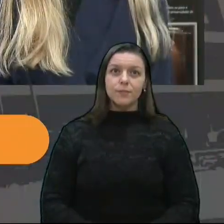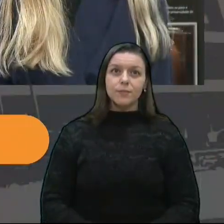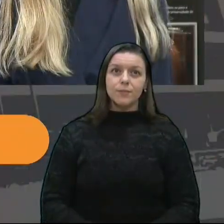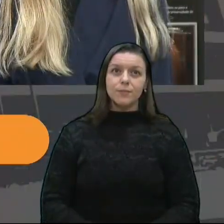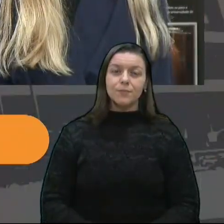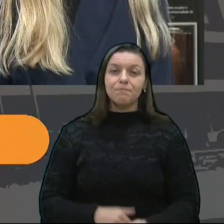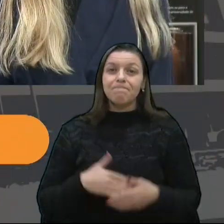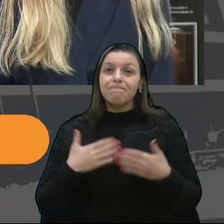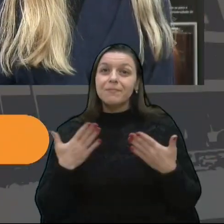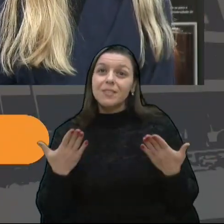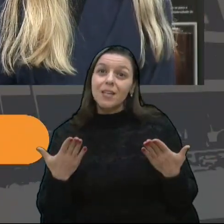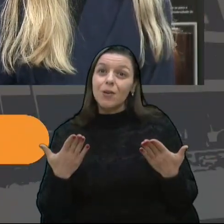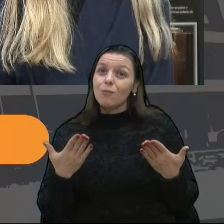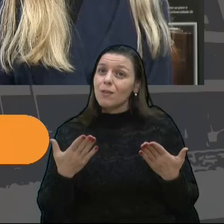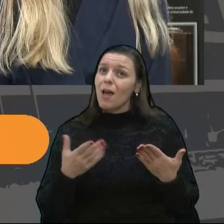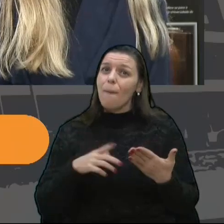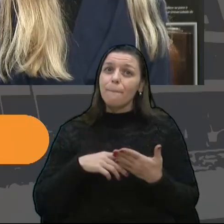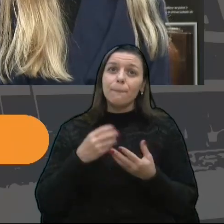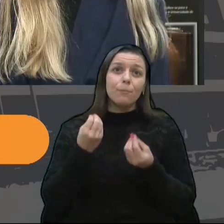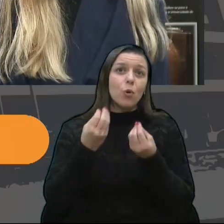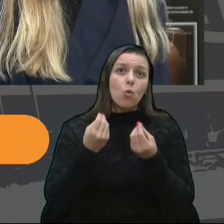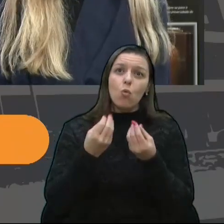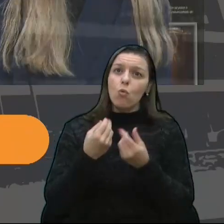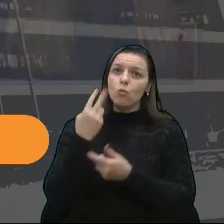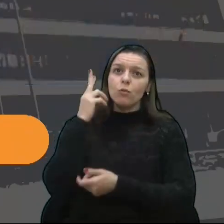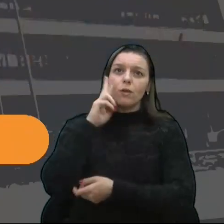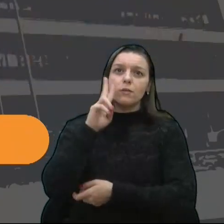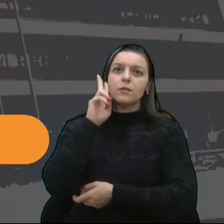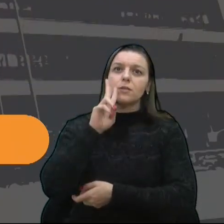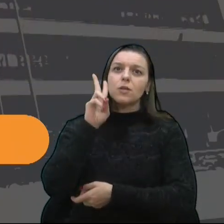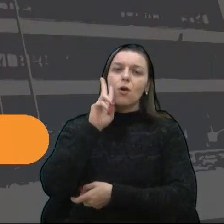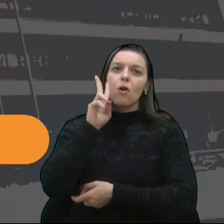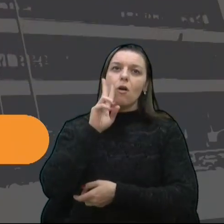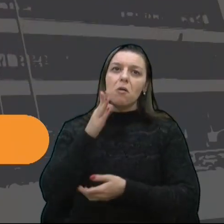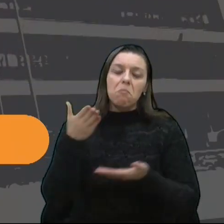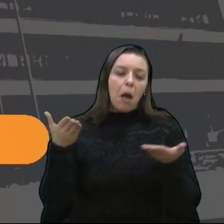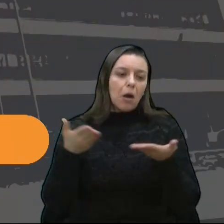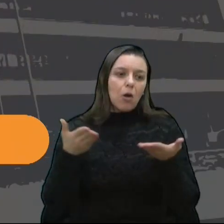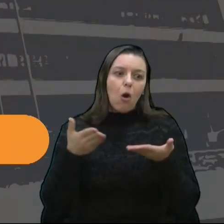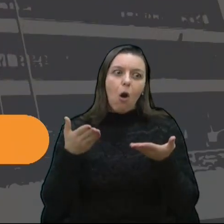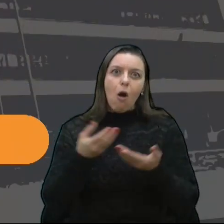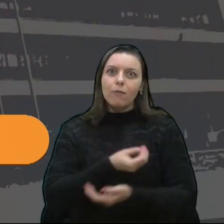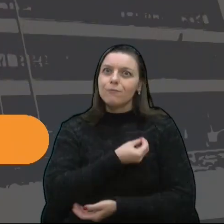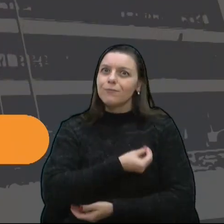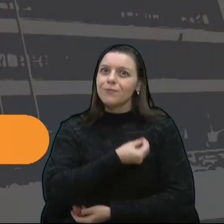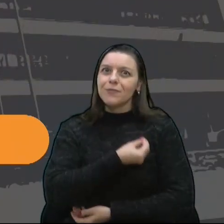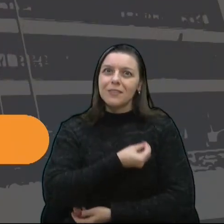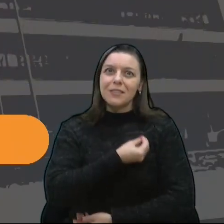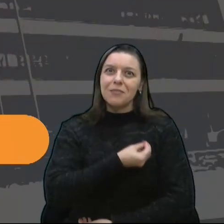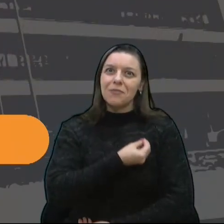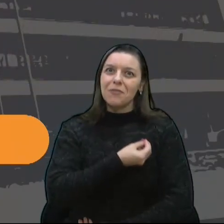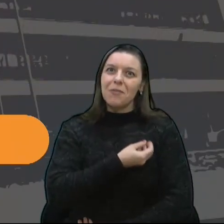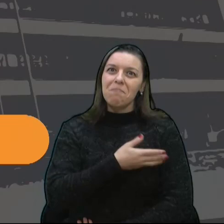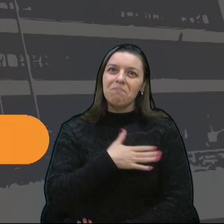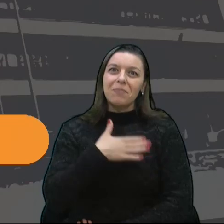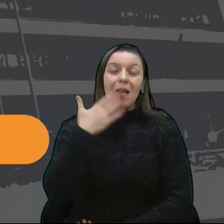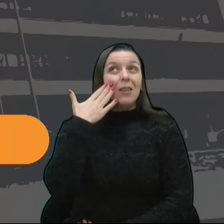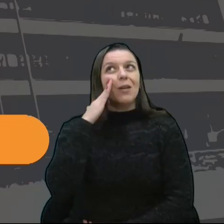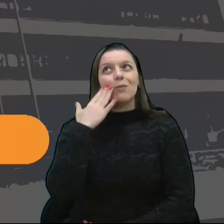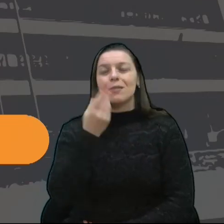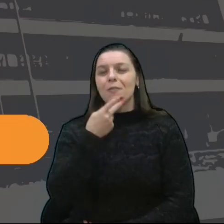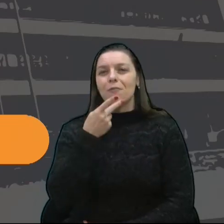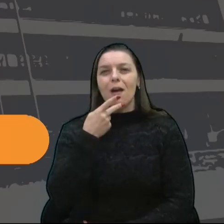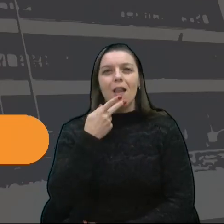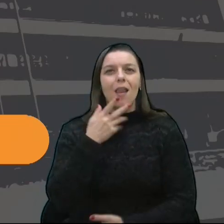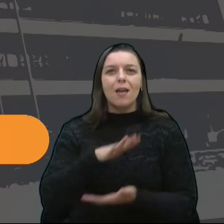Pois é, né? São tantas, assim, e aí, agora, assim, ao vivo aqui de improviso, eu vou